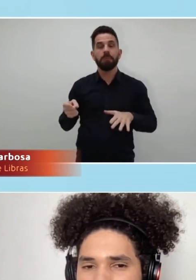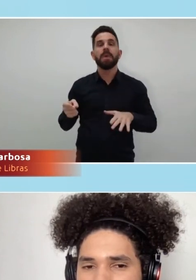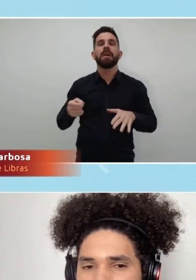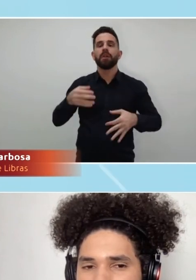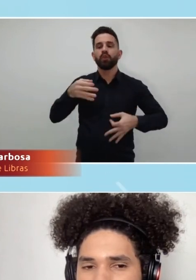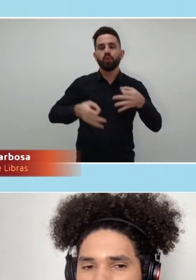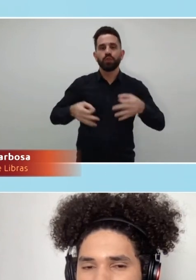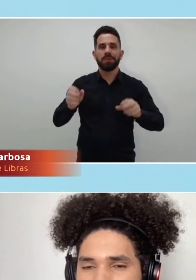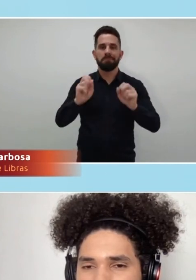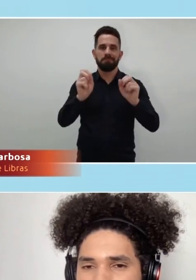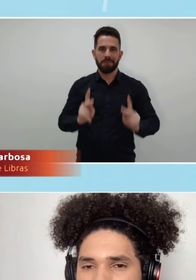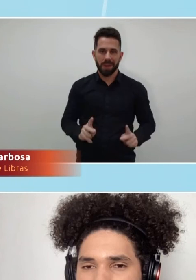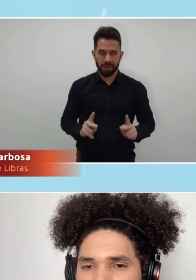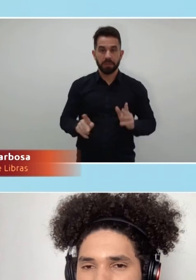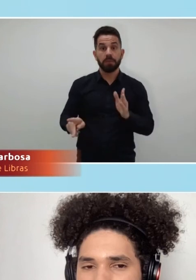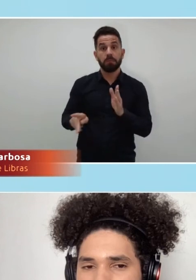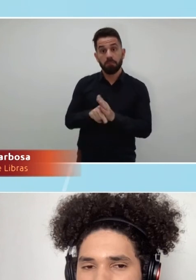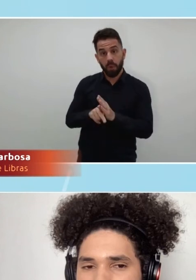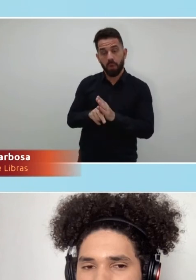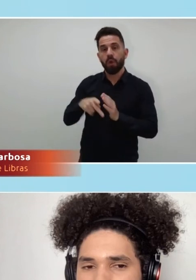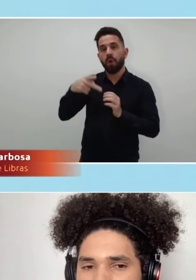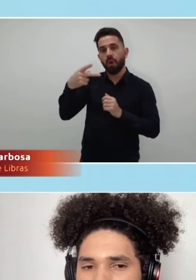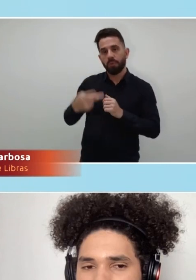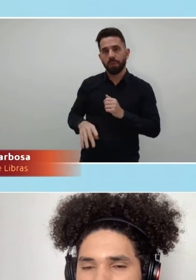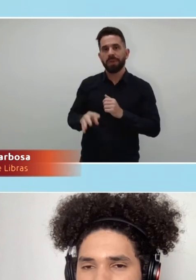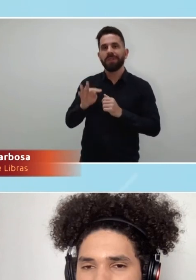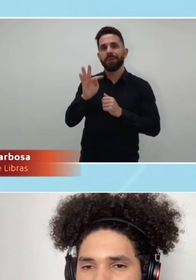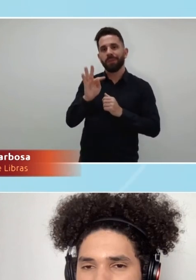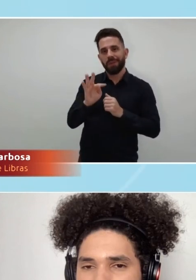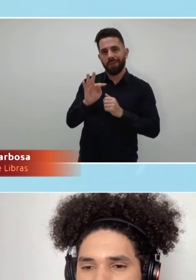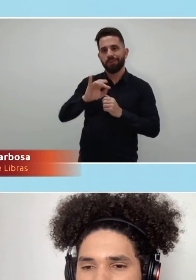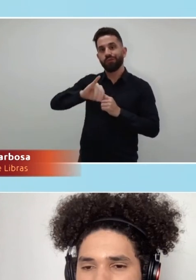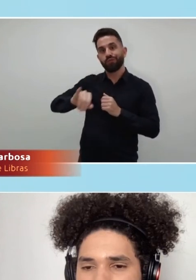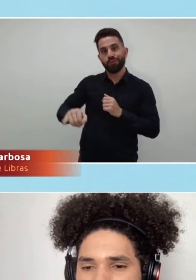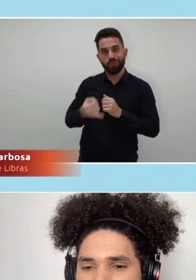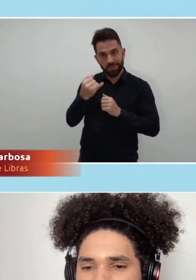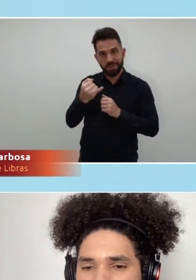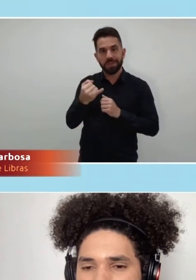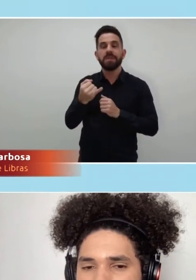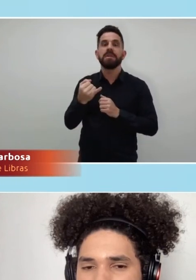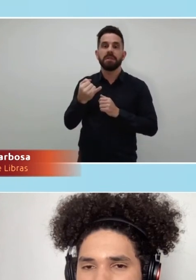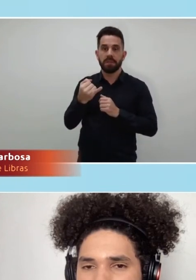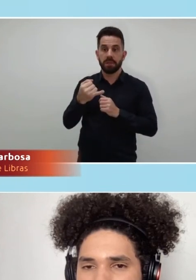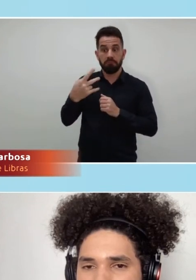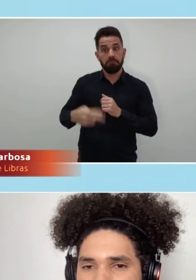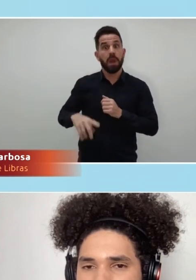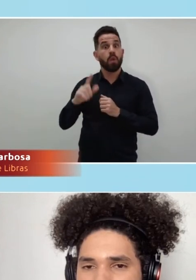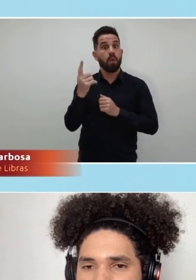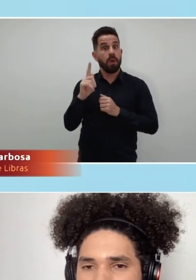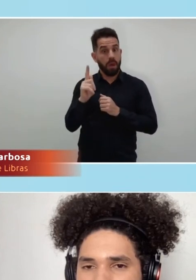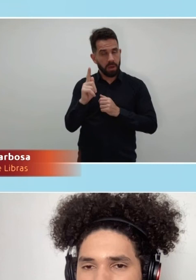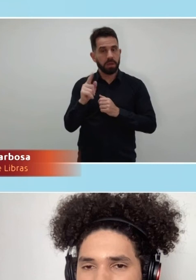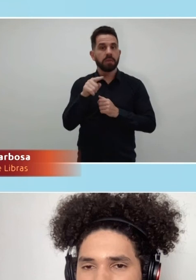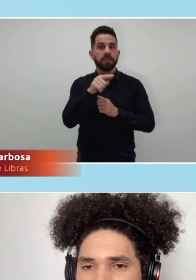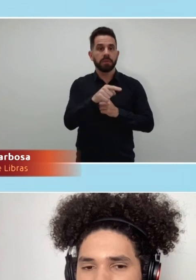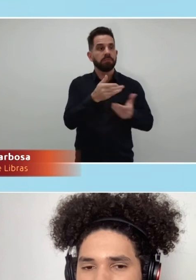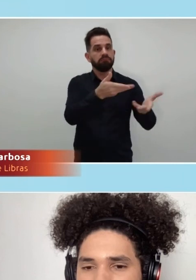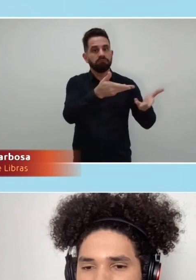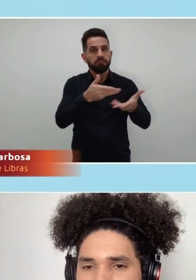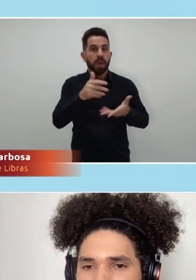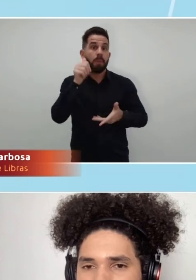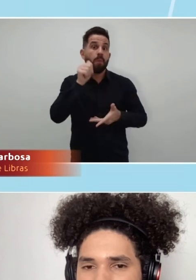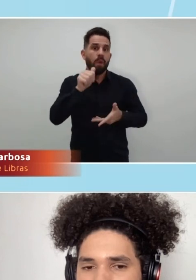Justiça de Goiás, conscientiza e acolhe mulheres que querem denunciar violência doméstica aqui em